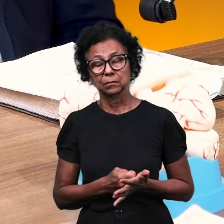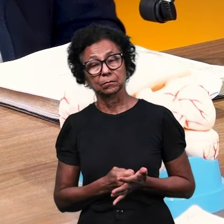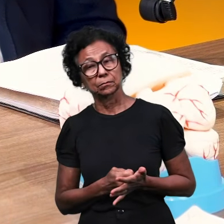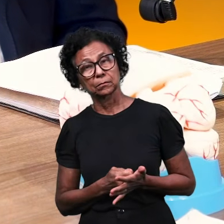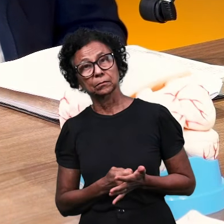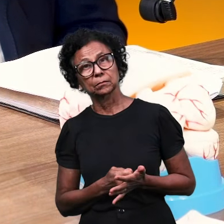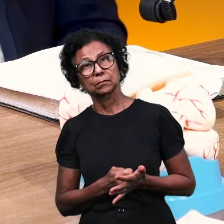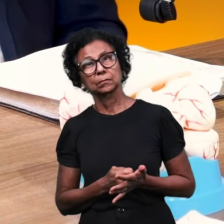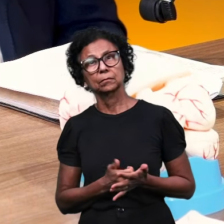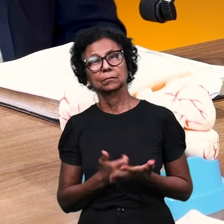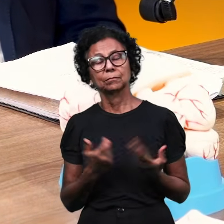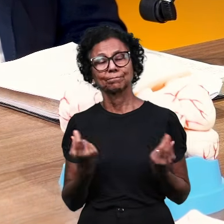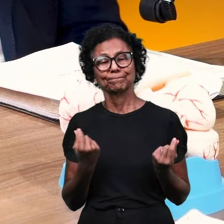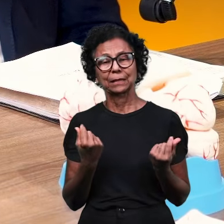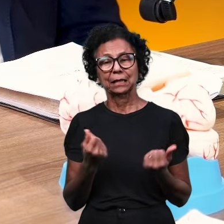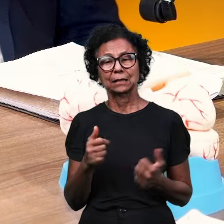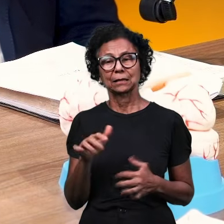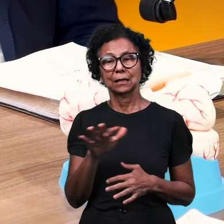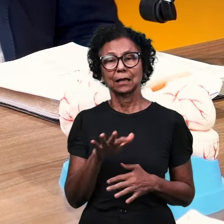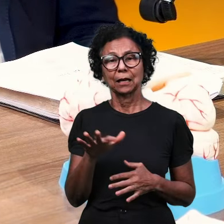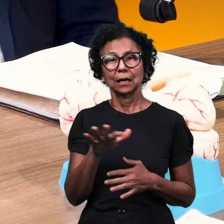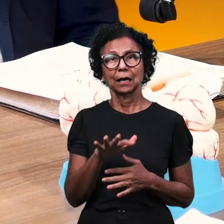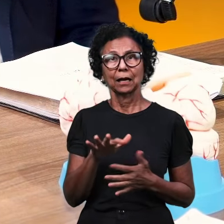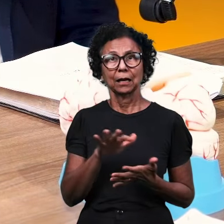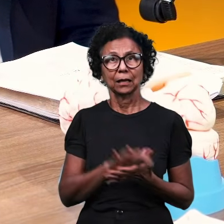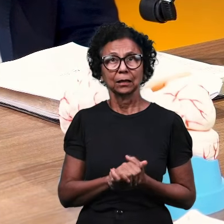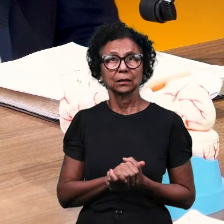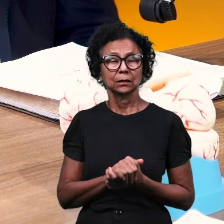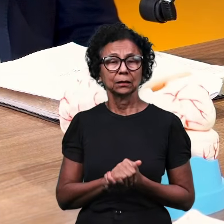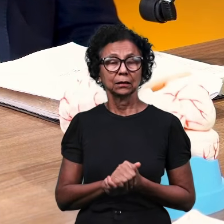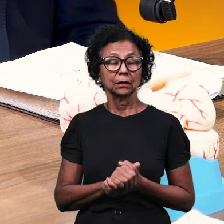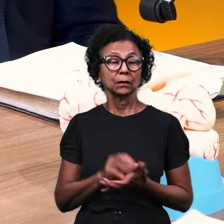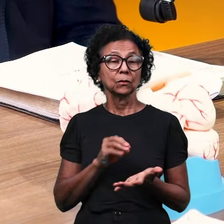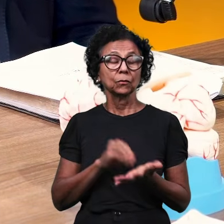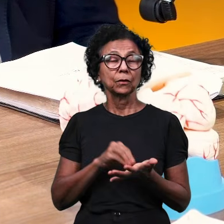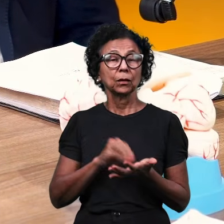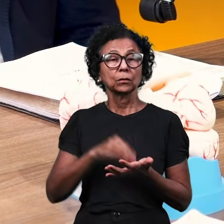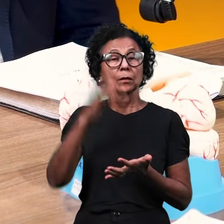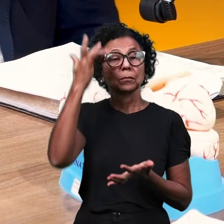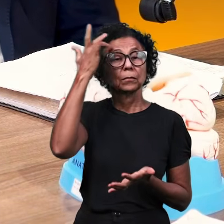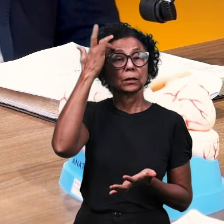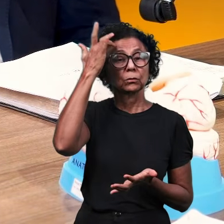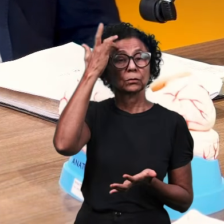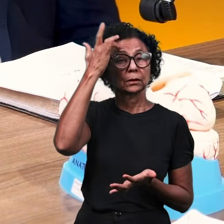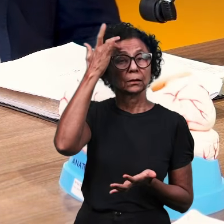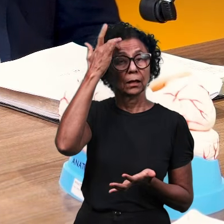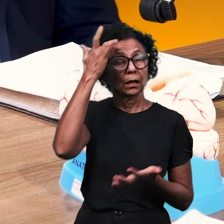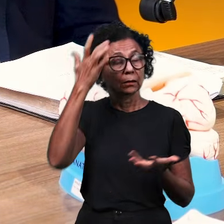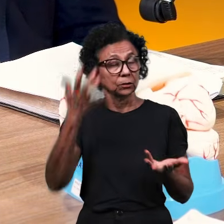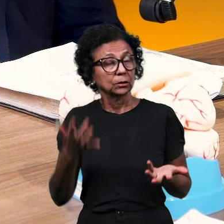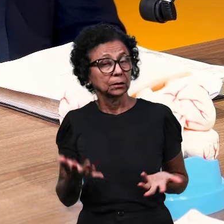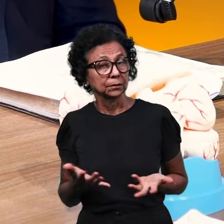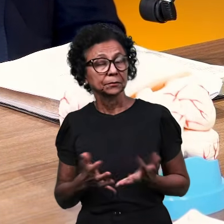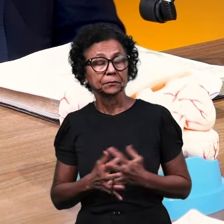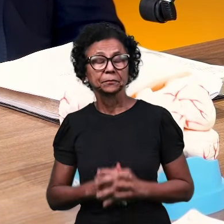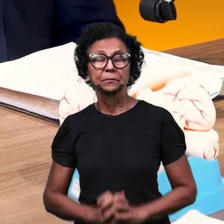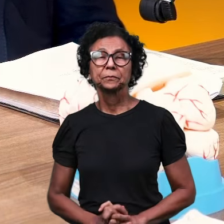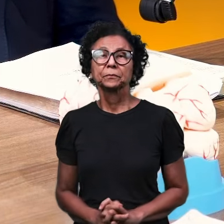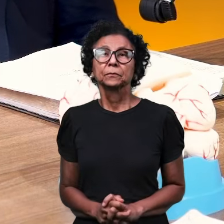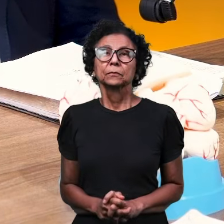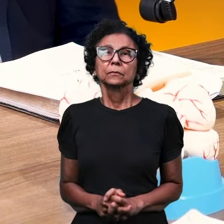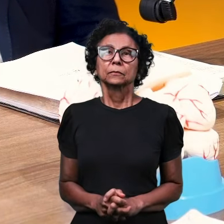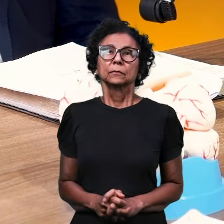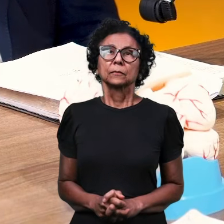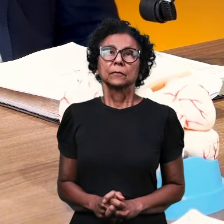âmbito da falta desse freio natural que o córtex pré-frontal ele fornece para